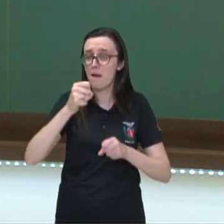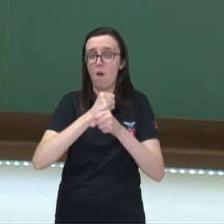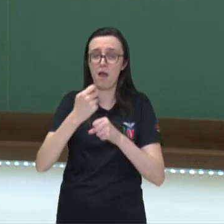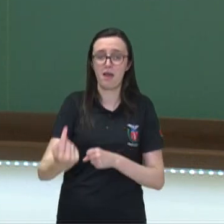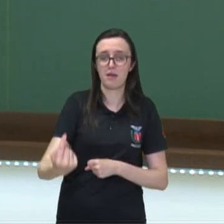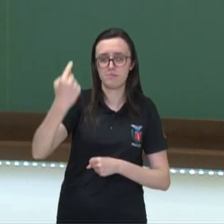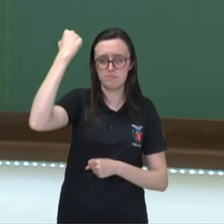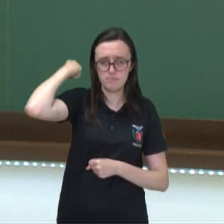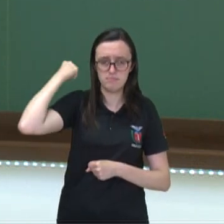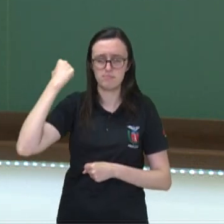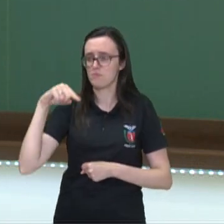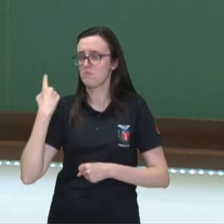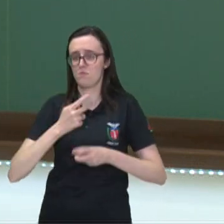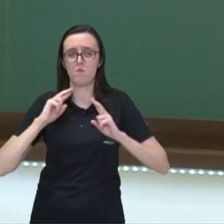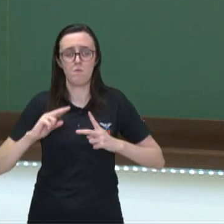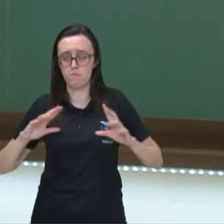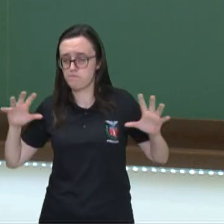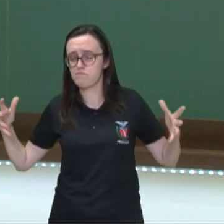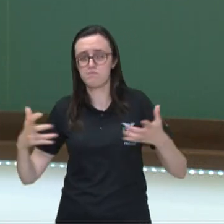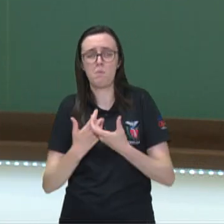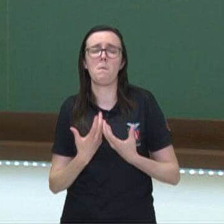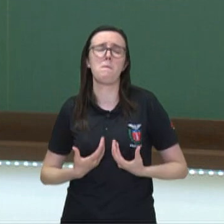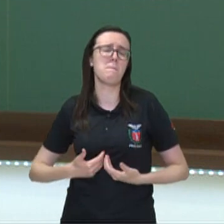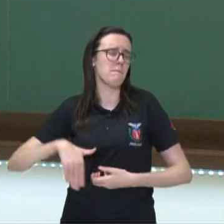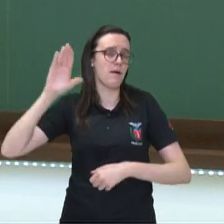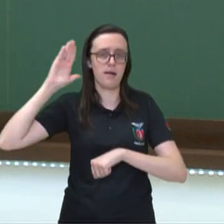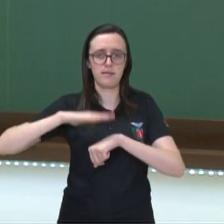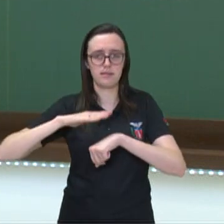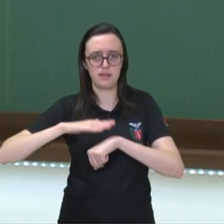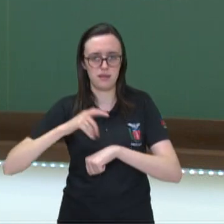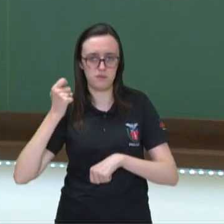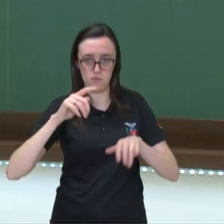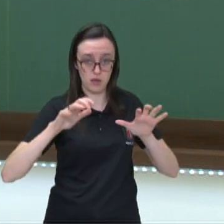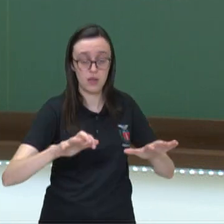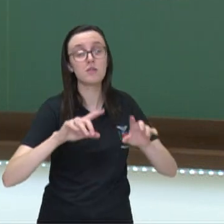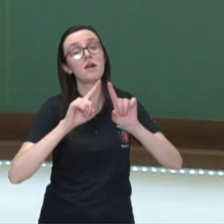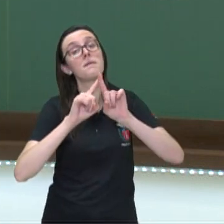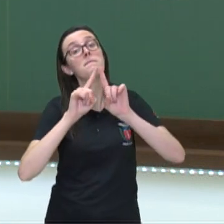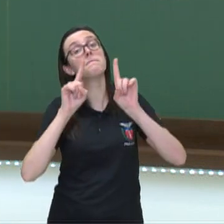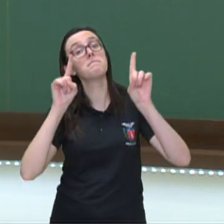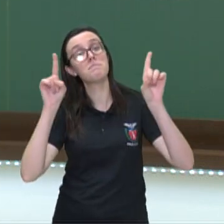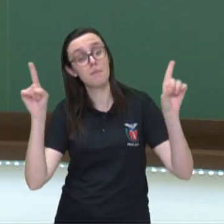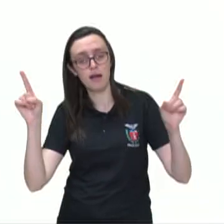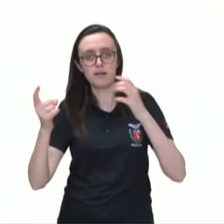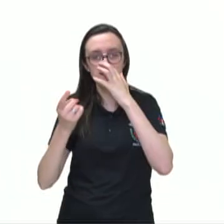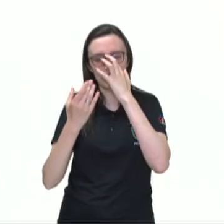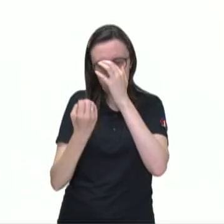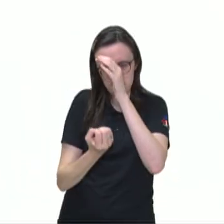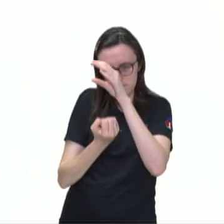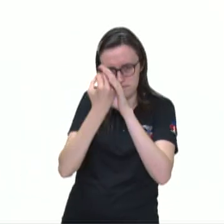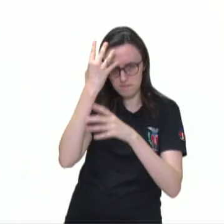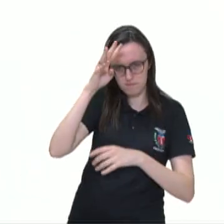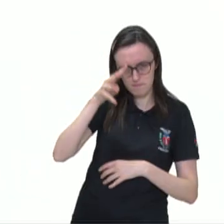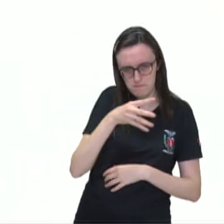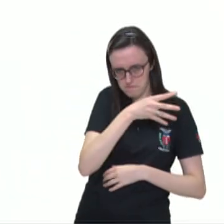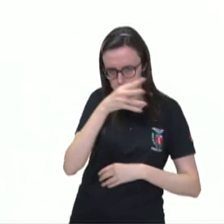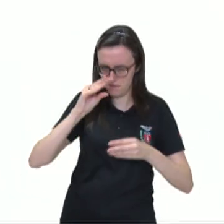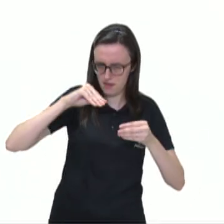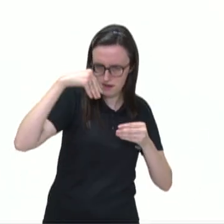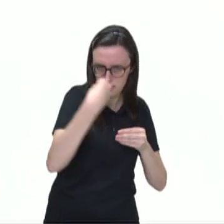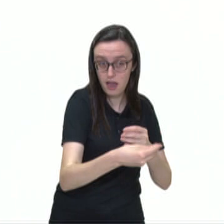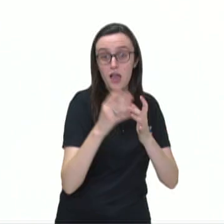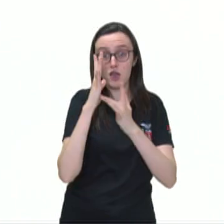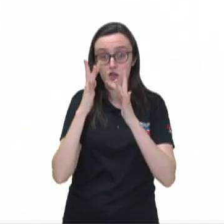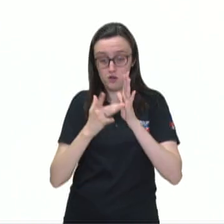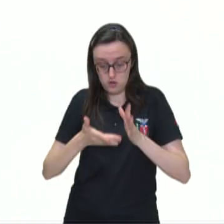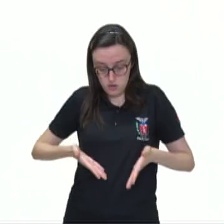anos. A humanidade tem muito mais do que isso. Porém, como eles criaram um calendário no ano que